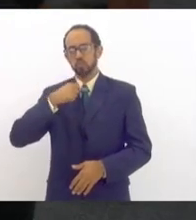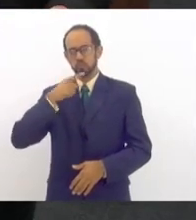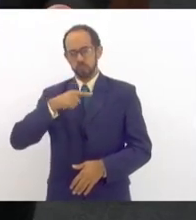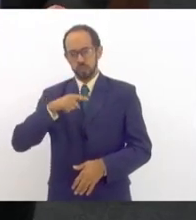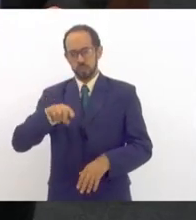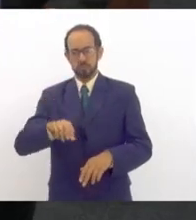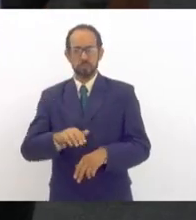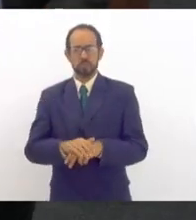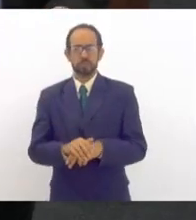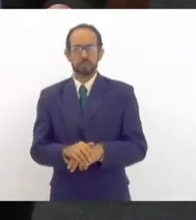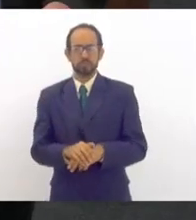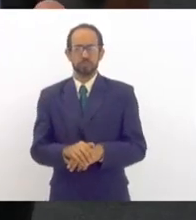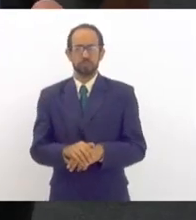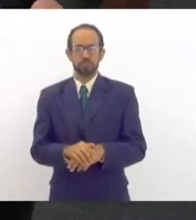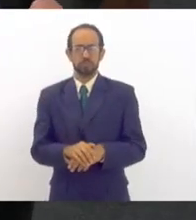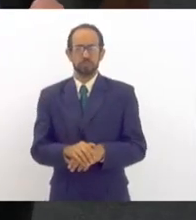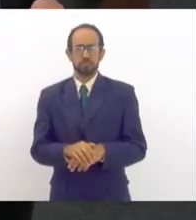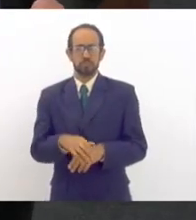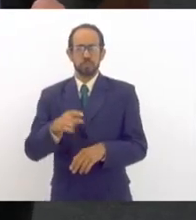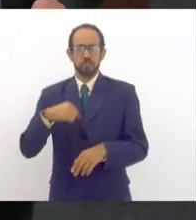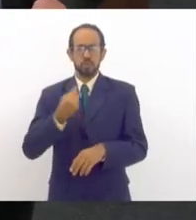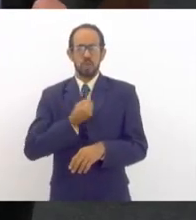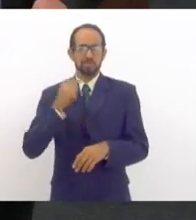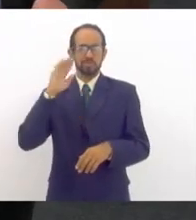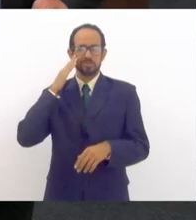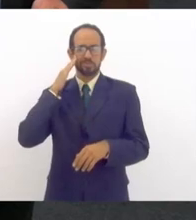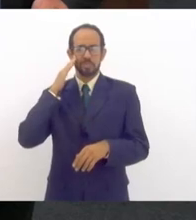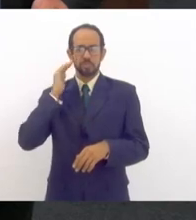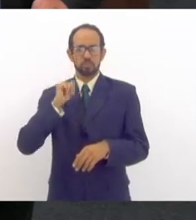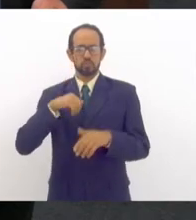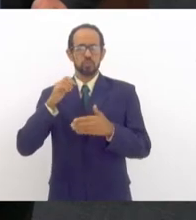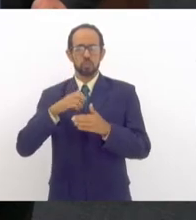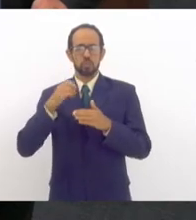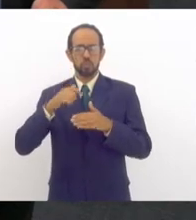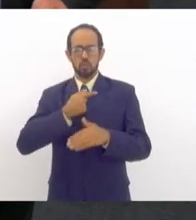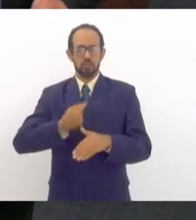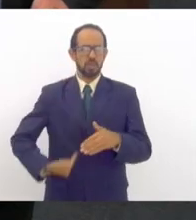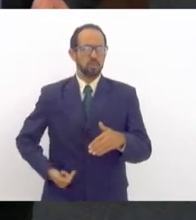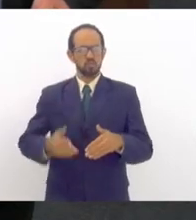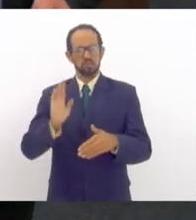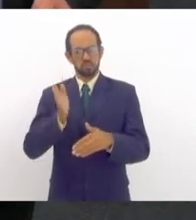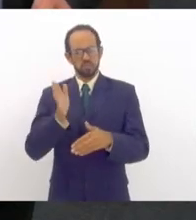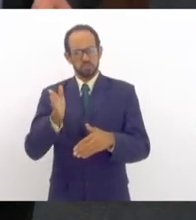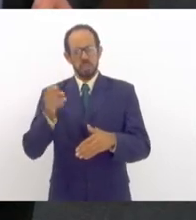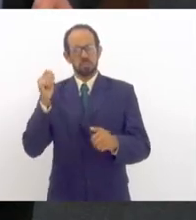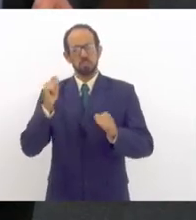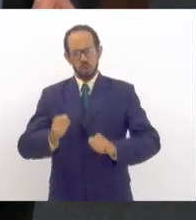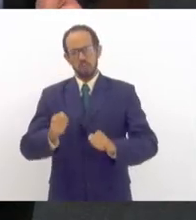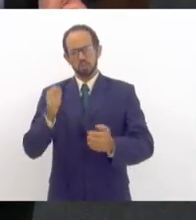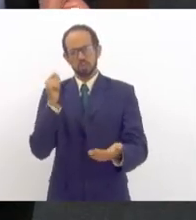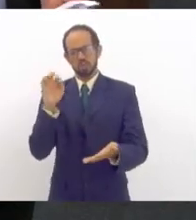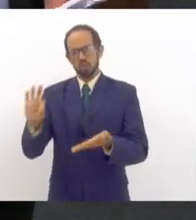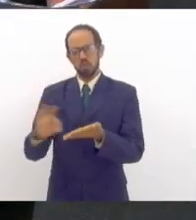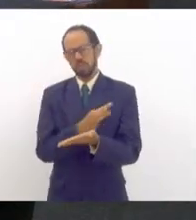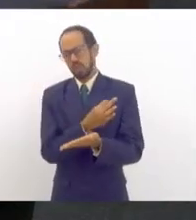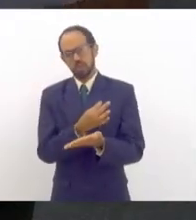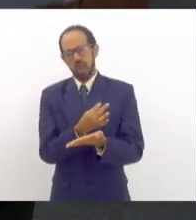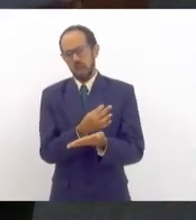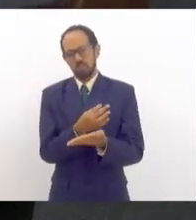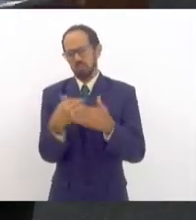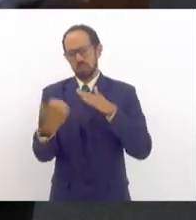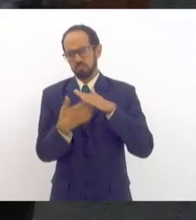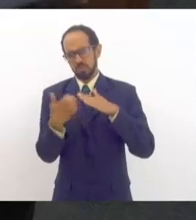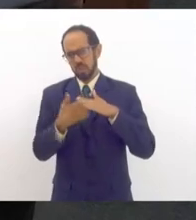e a gente entende que o governo já pode contratar uma empresa já pode fazer a conservação dos automóveis da polícia da maneira que ele